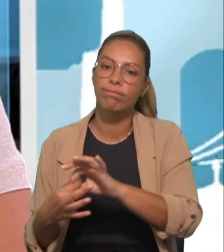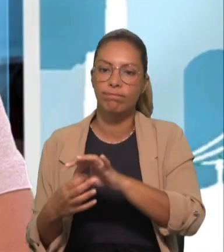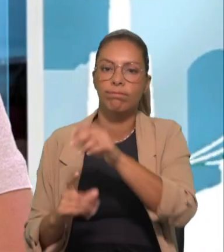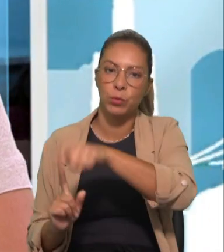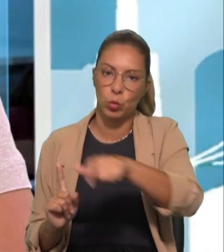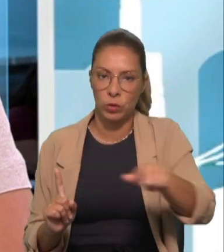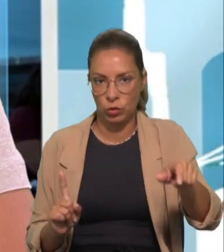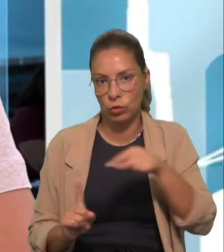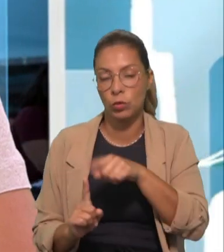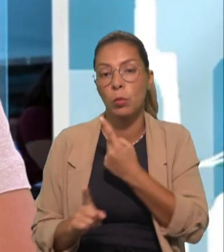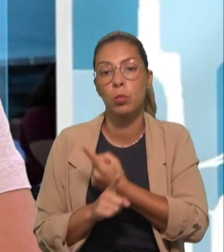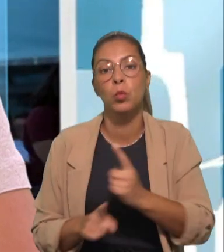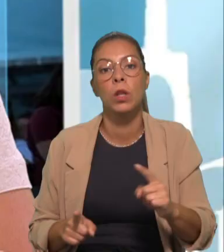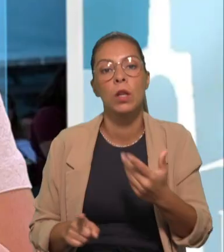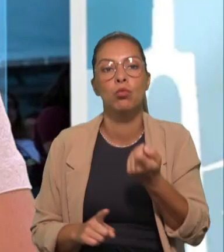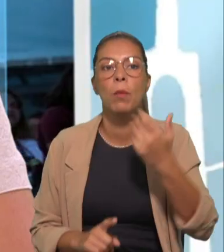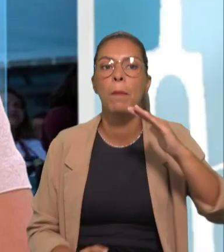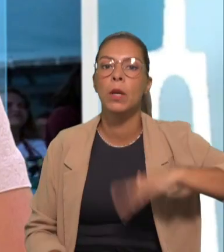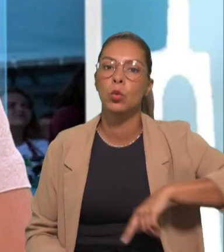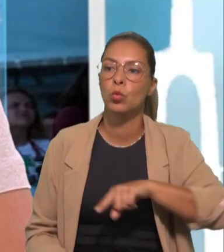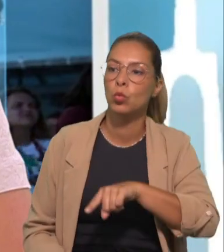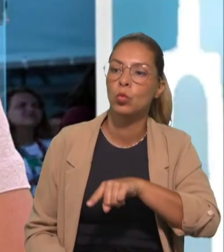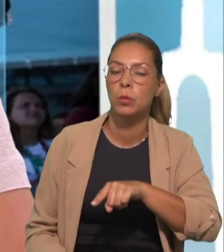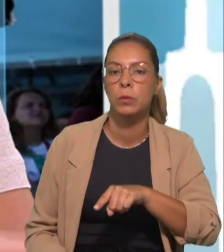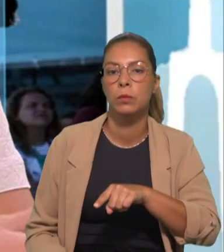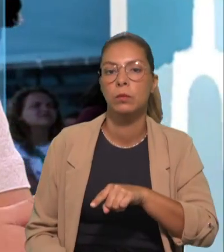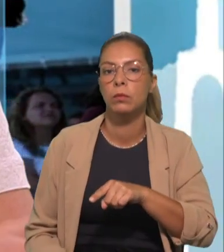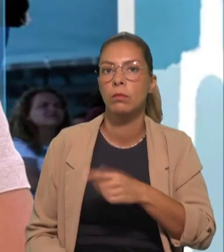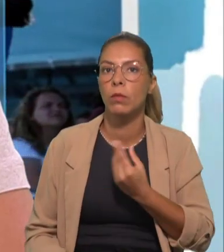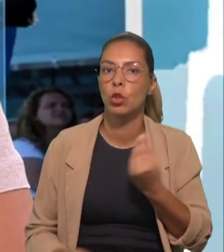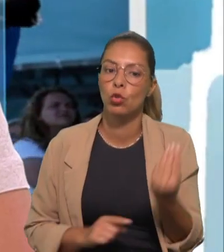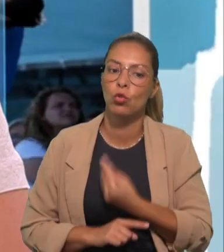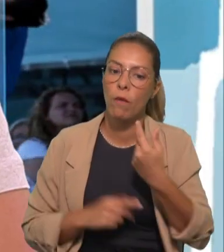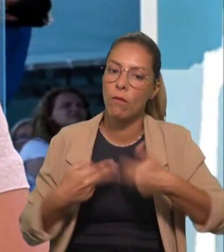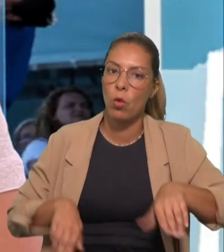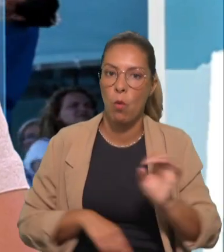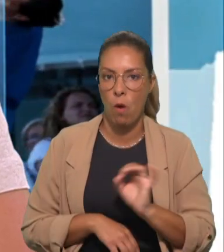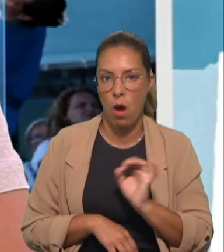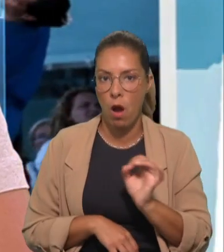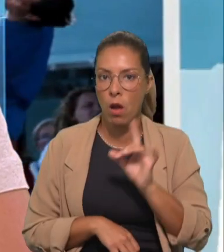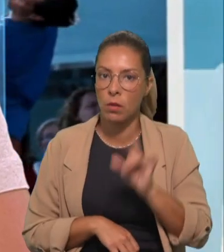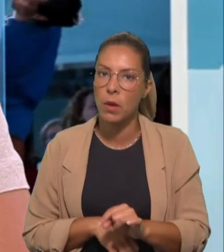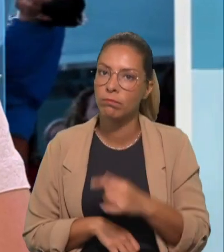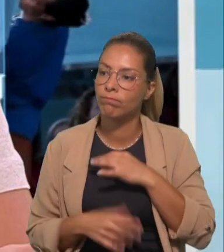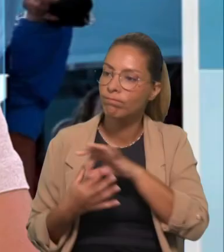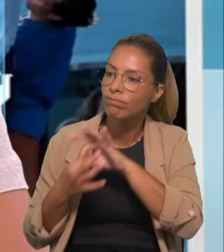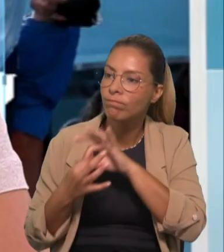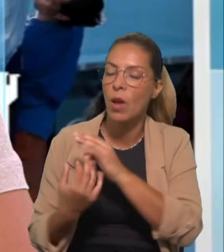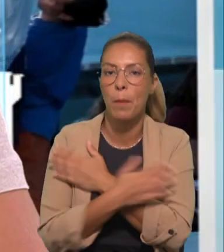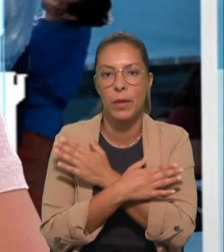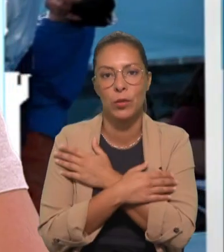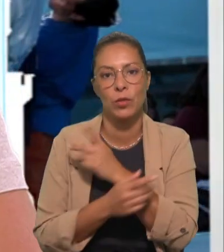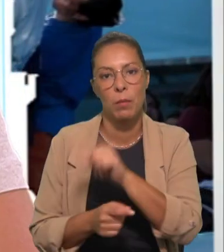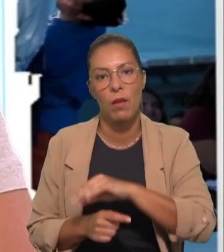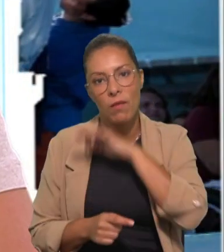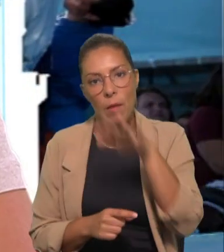porque deixam de ser meros membros dos Jovens Sem Fronteiras e passam também a ser nossos amigos e também um bocado a nossa família durante aquela